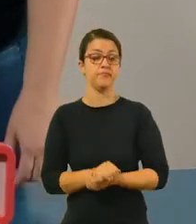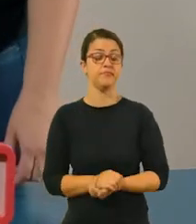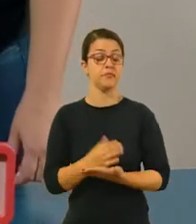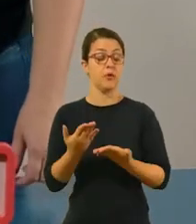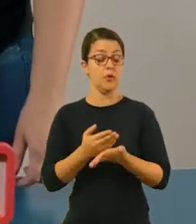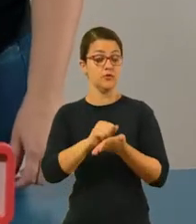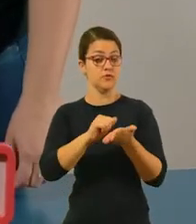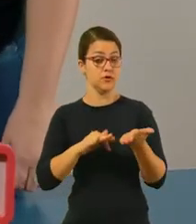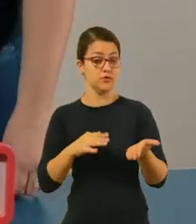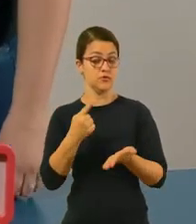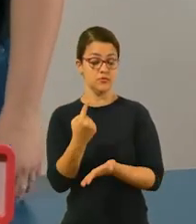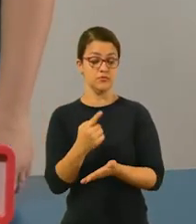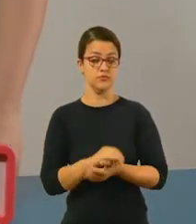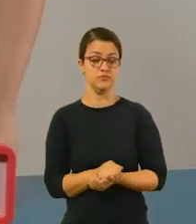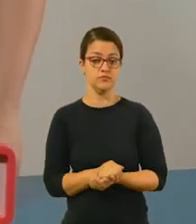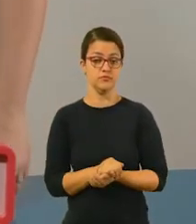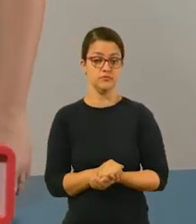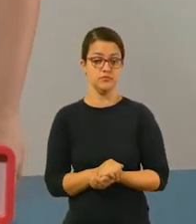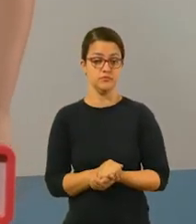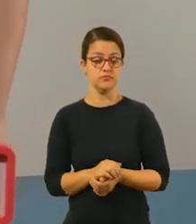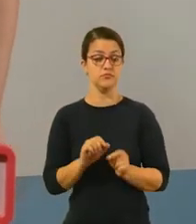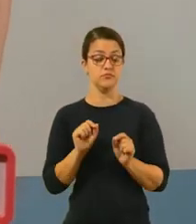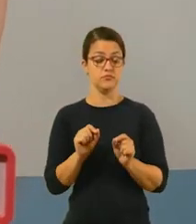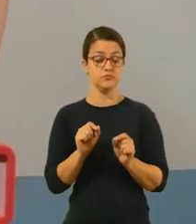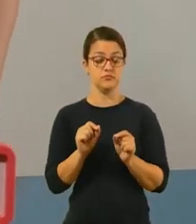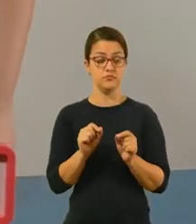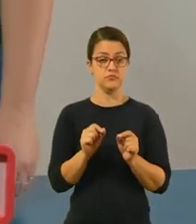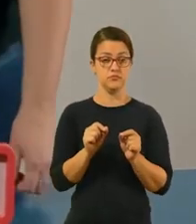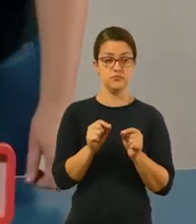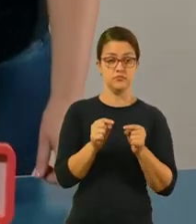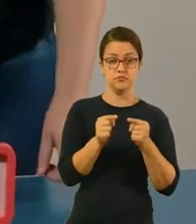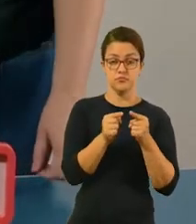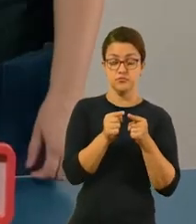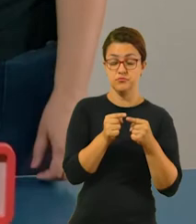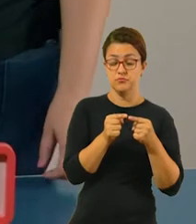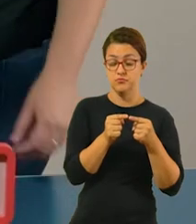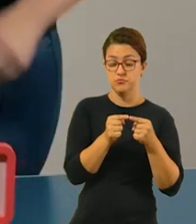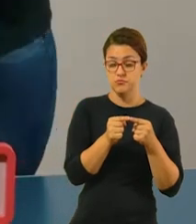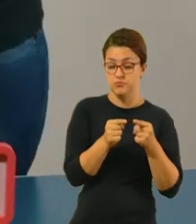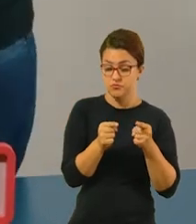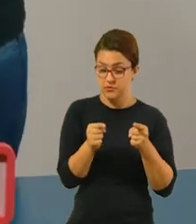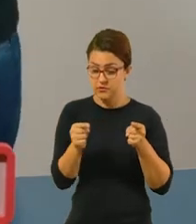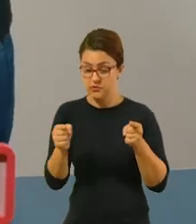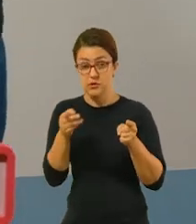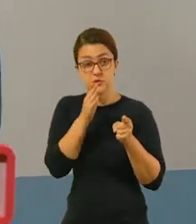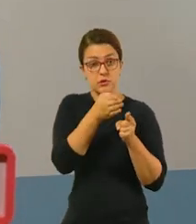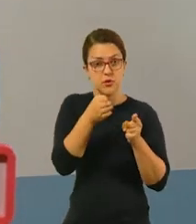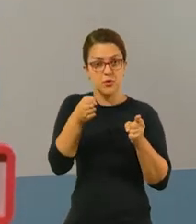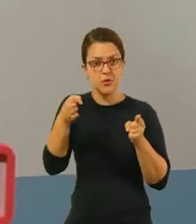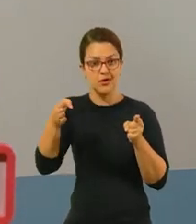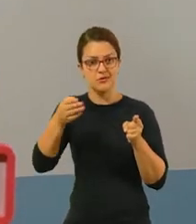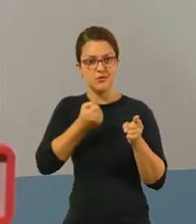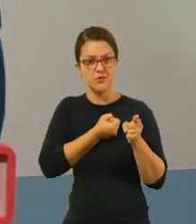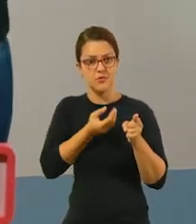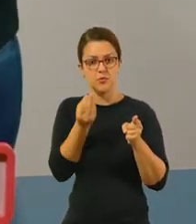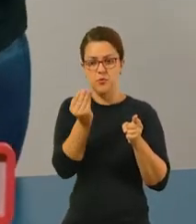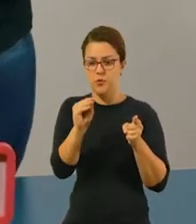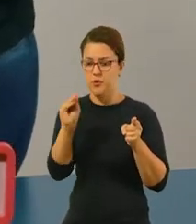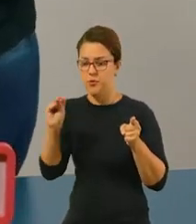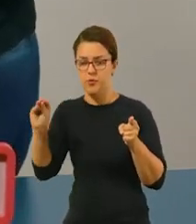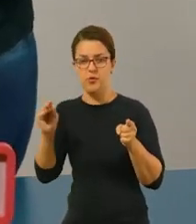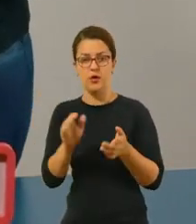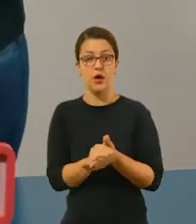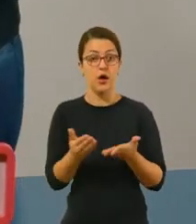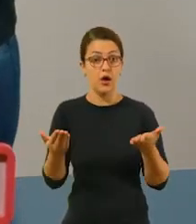Agora, vamos à atividade 1. Na atividade 1, vocês vão completar as sequências numéricas. Agora, vocês já falaram alto em casa